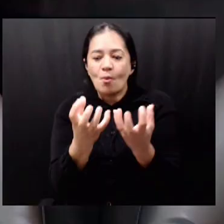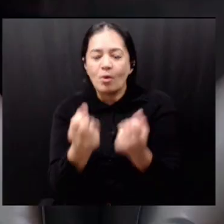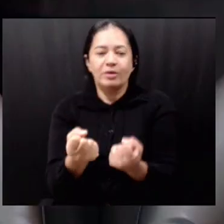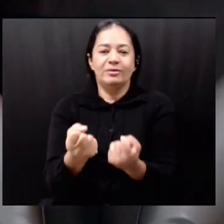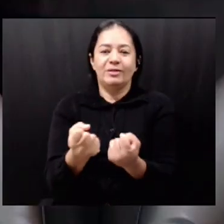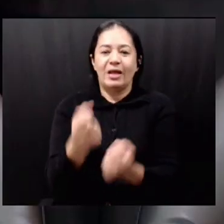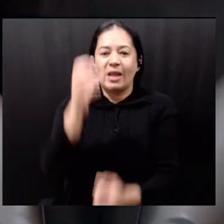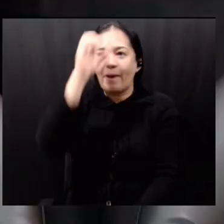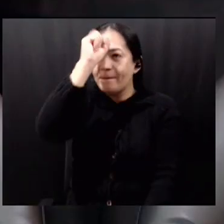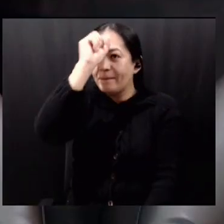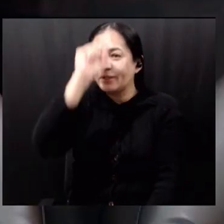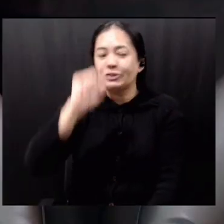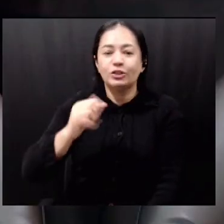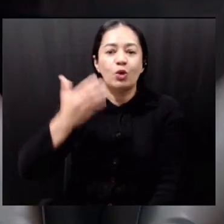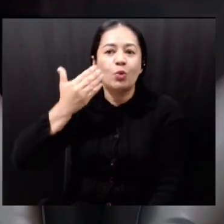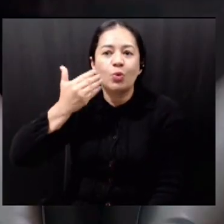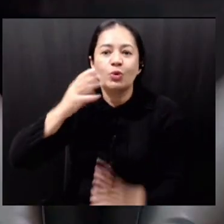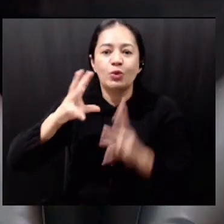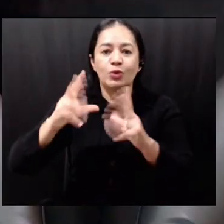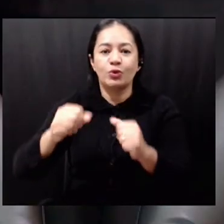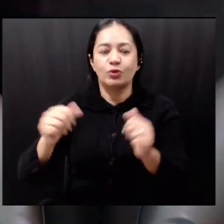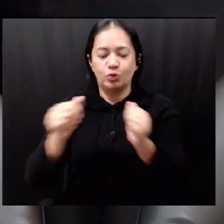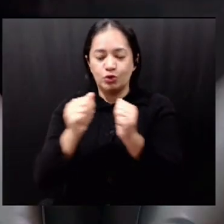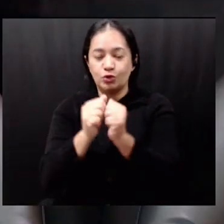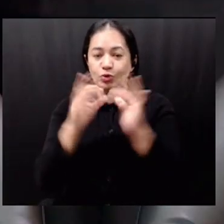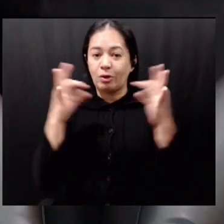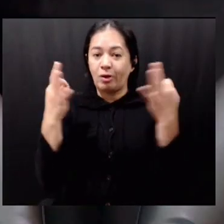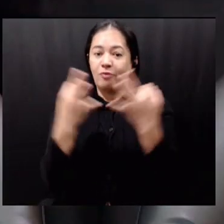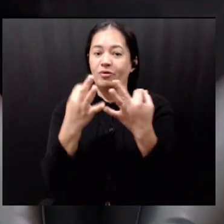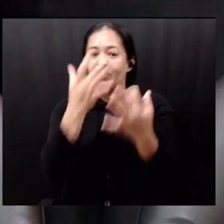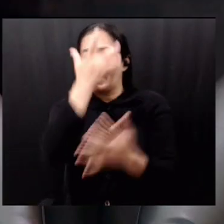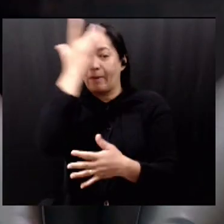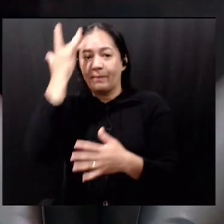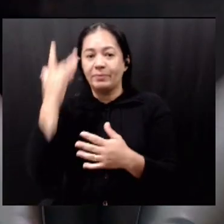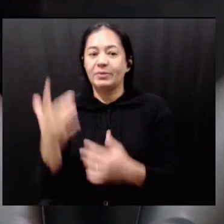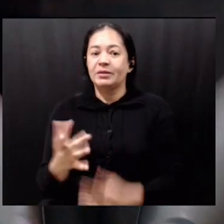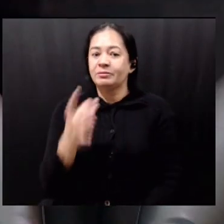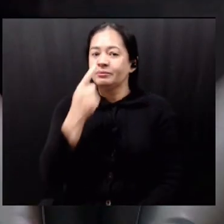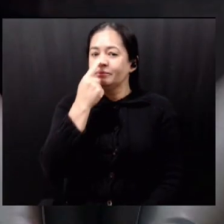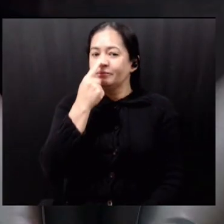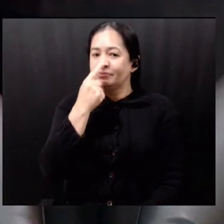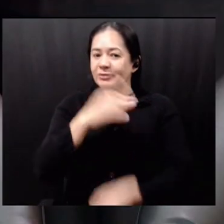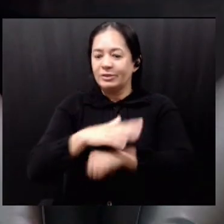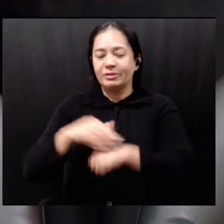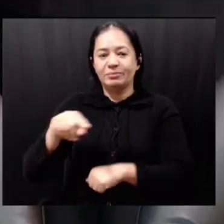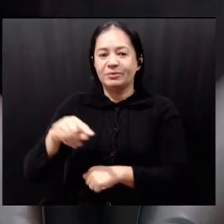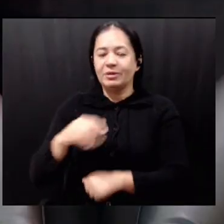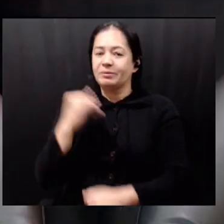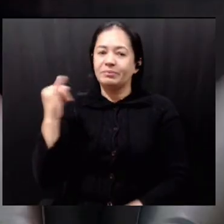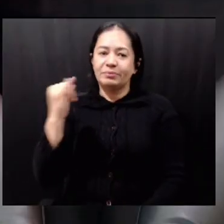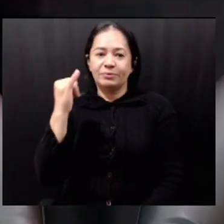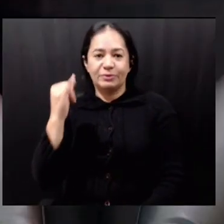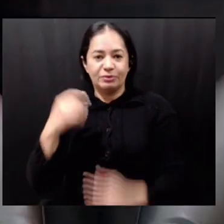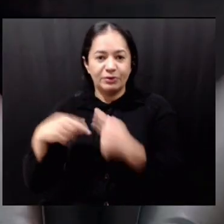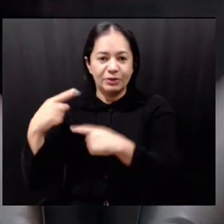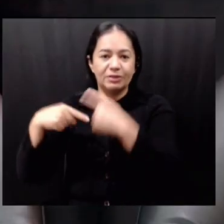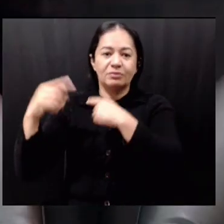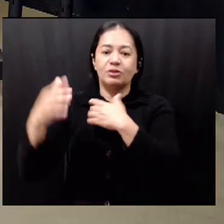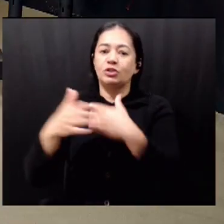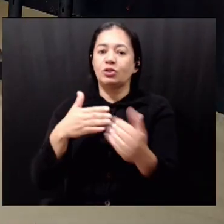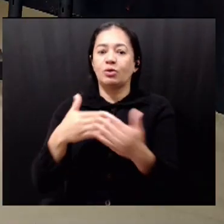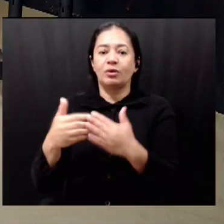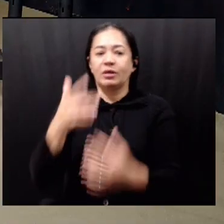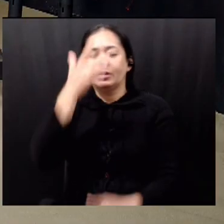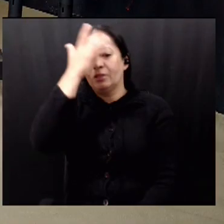estar entre família, estar com pessoas próximas que têm carinho por ela, Uhum. é essencial pro desenvolvimento de qualquer ser humano. E aí os pais